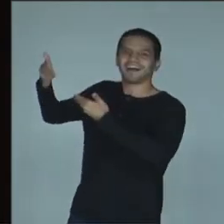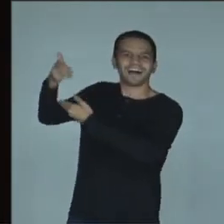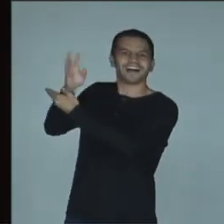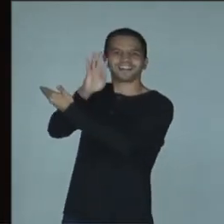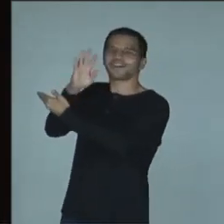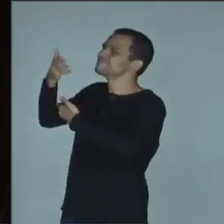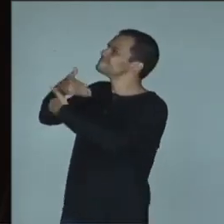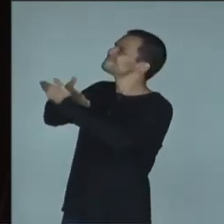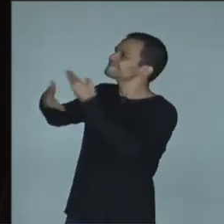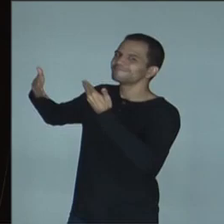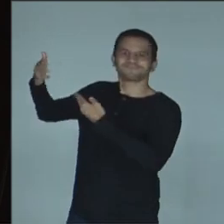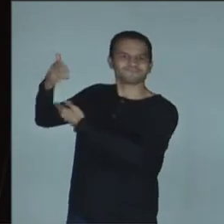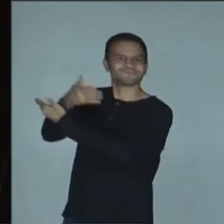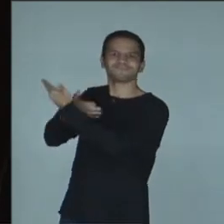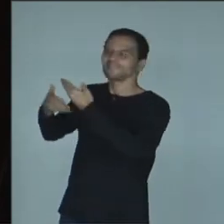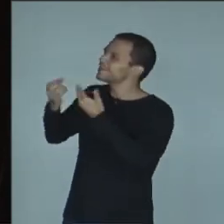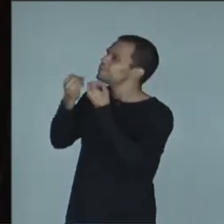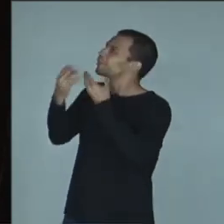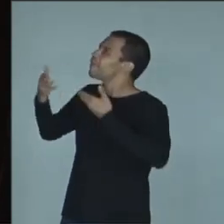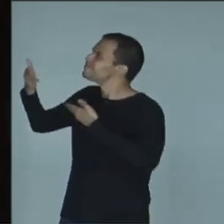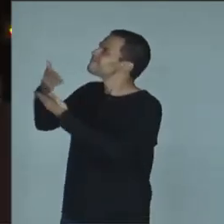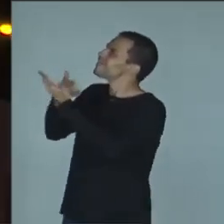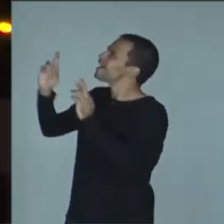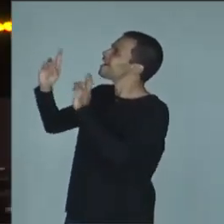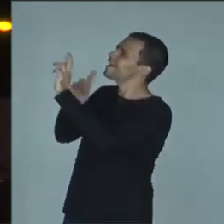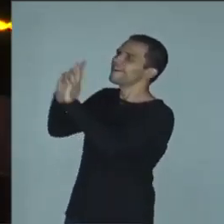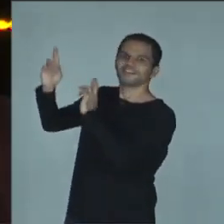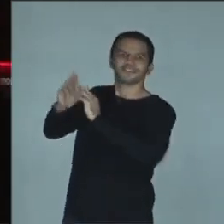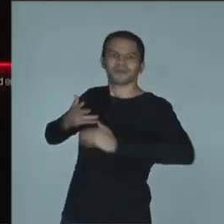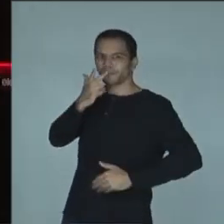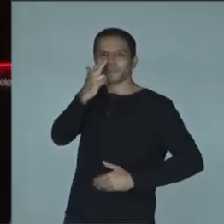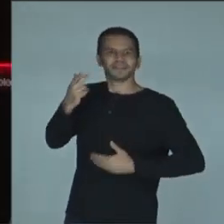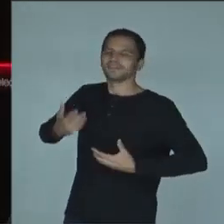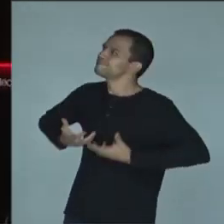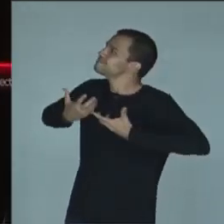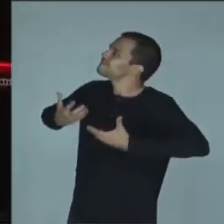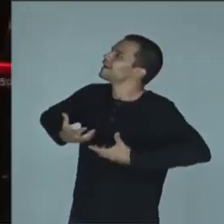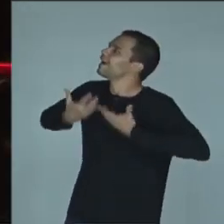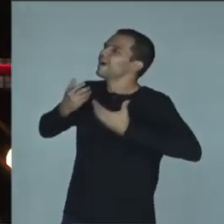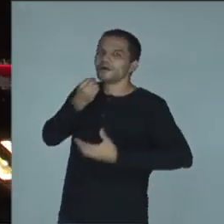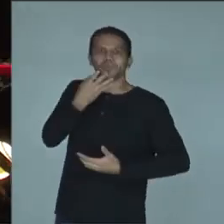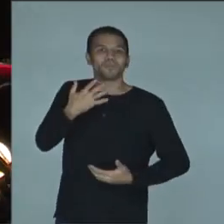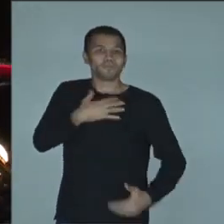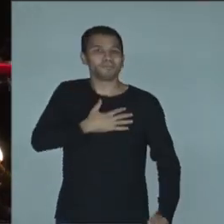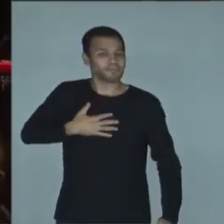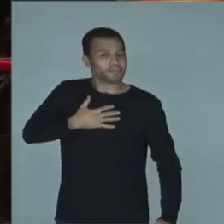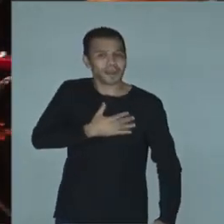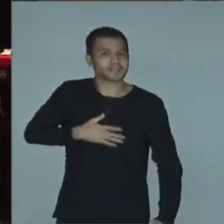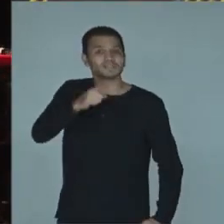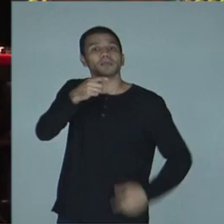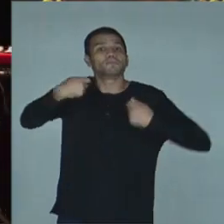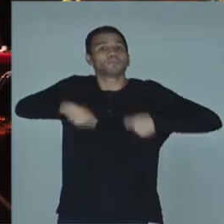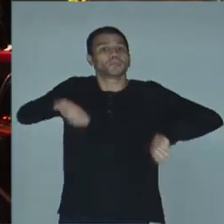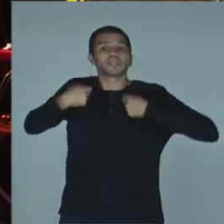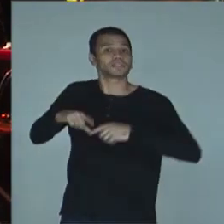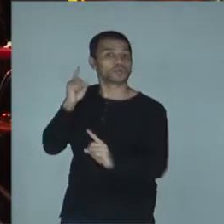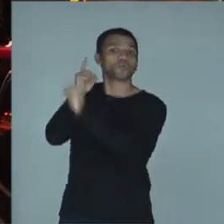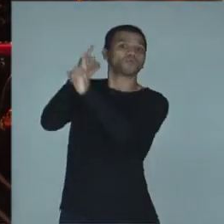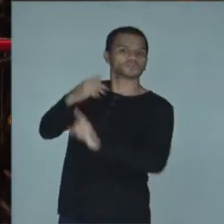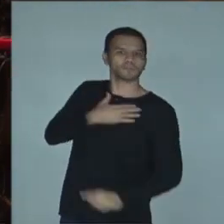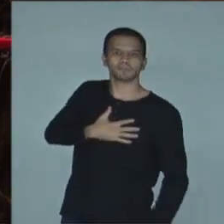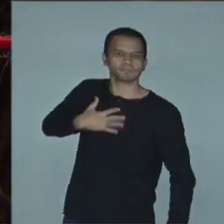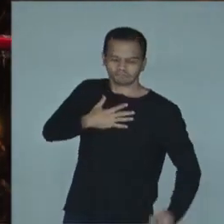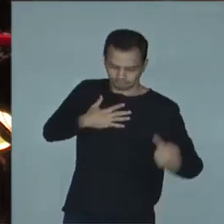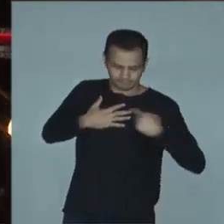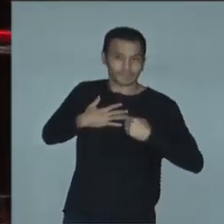vai gostar de participar se enchia de outras coisas que preenche o teu coração Ligue para o móvel tunidade com Deus isso